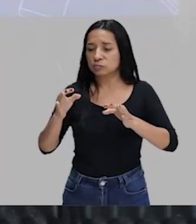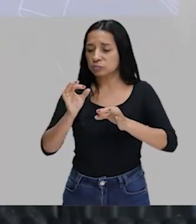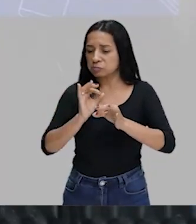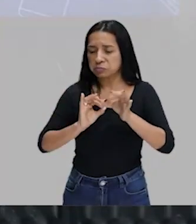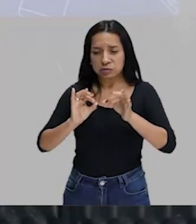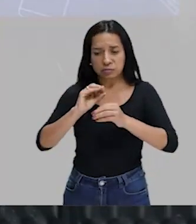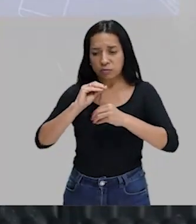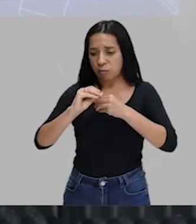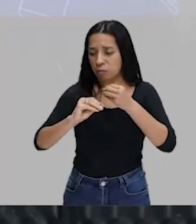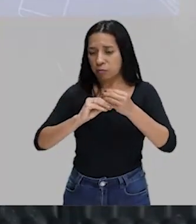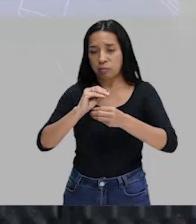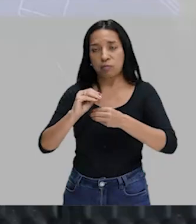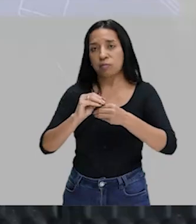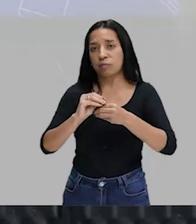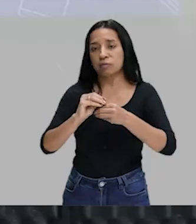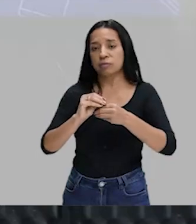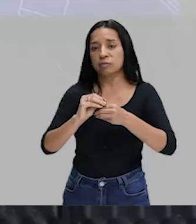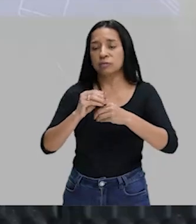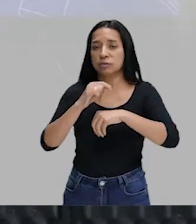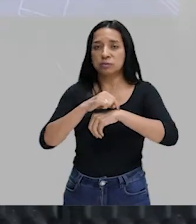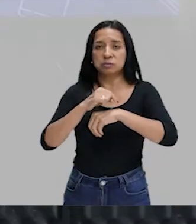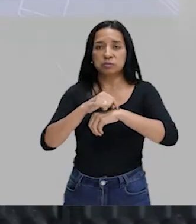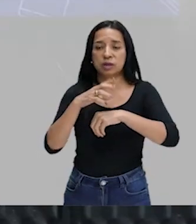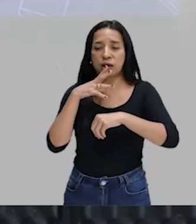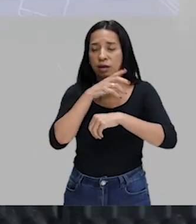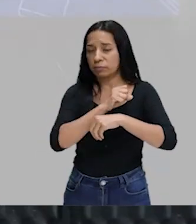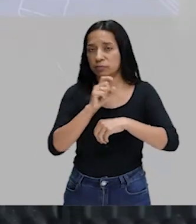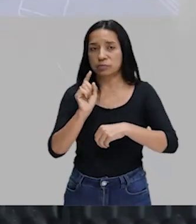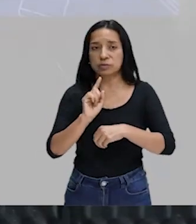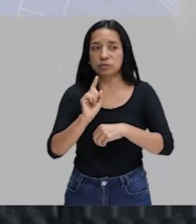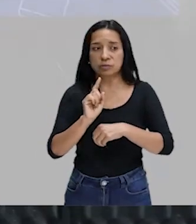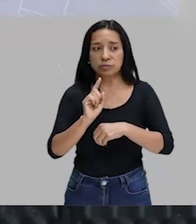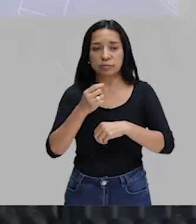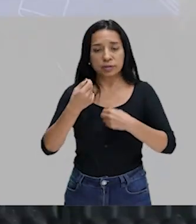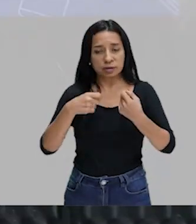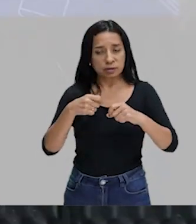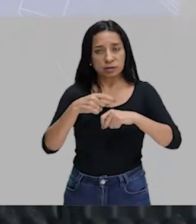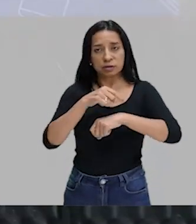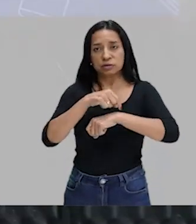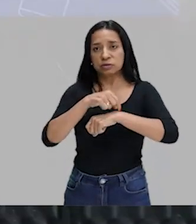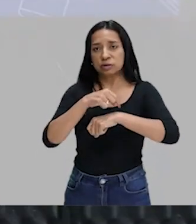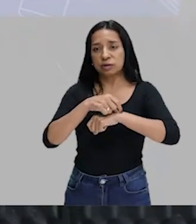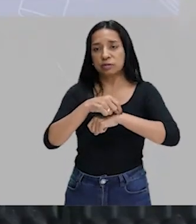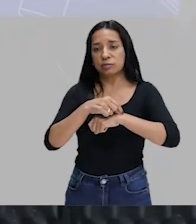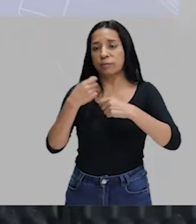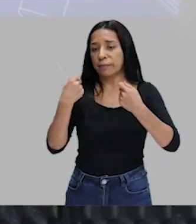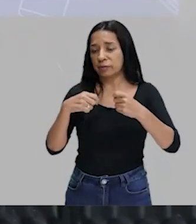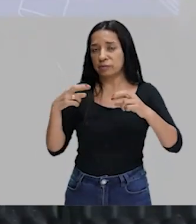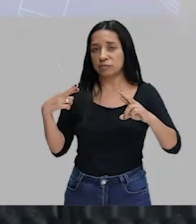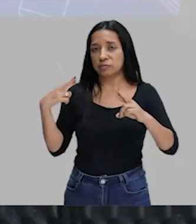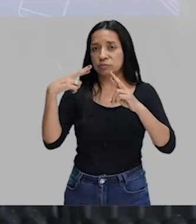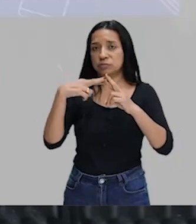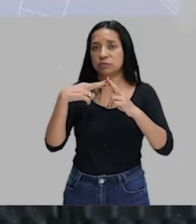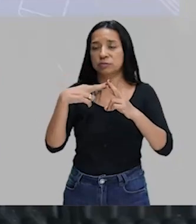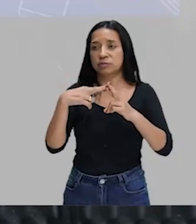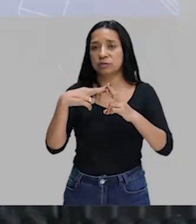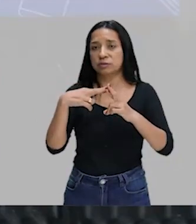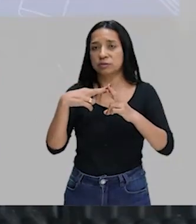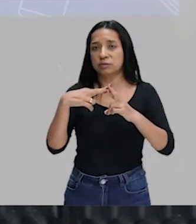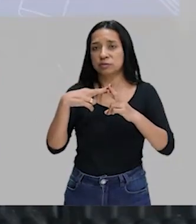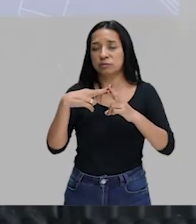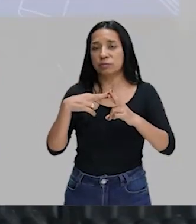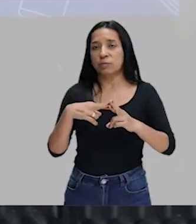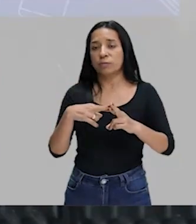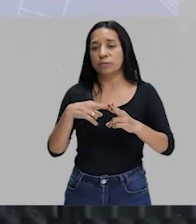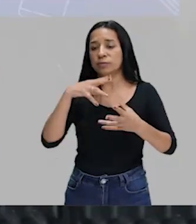para outra. Isso requer um tempo, né? O tempo que para a gente, nas nossas referências, né,